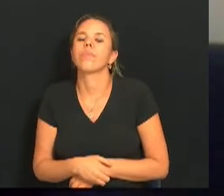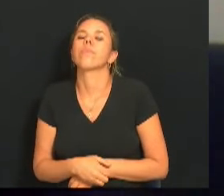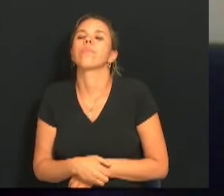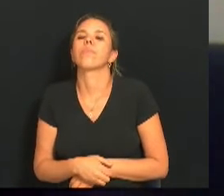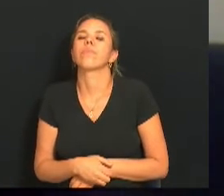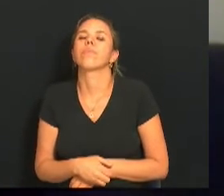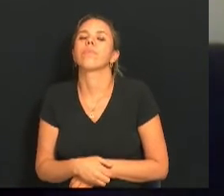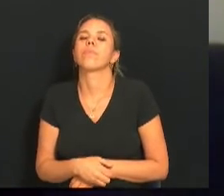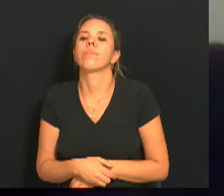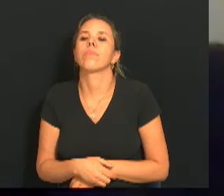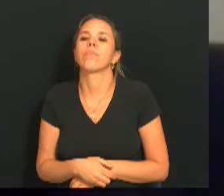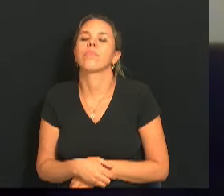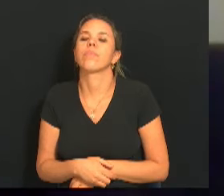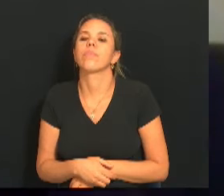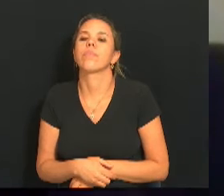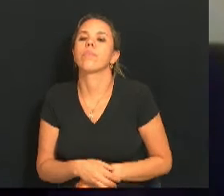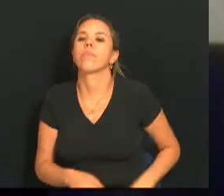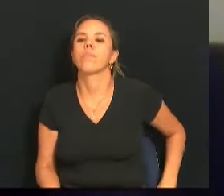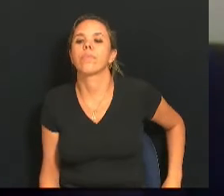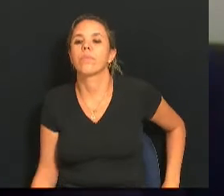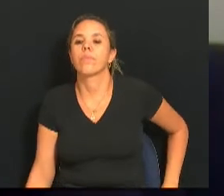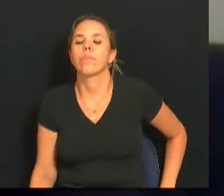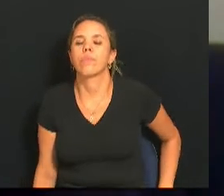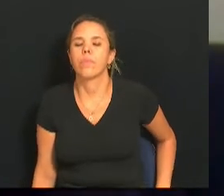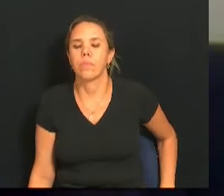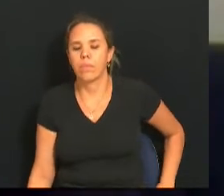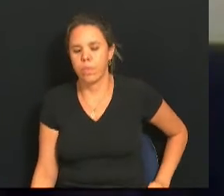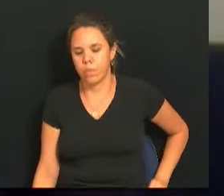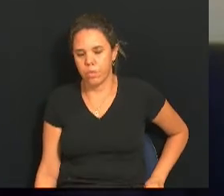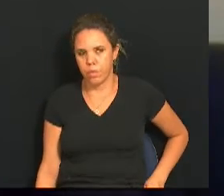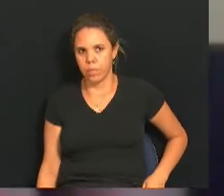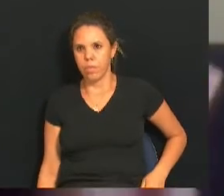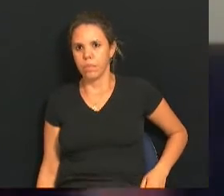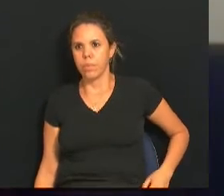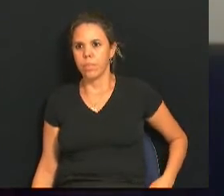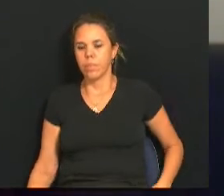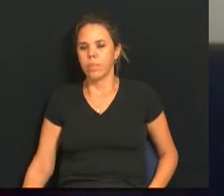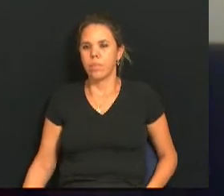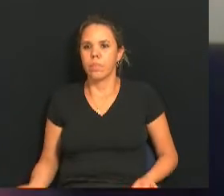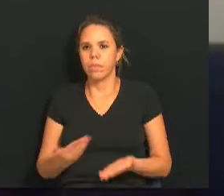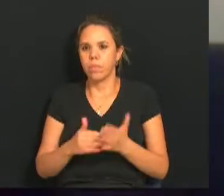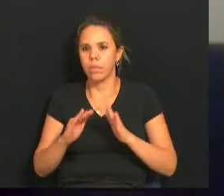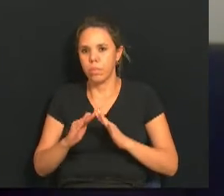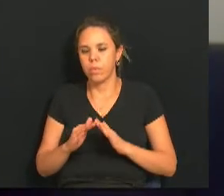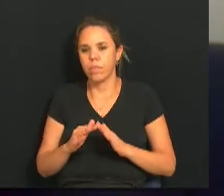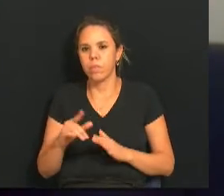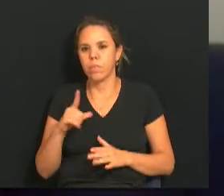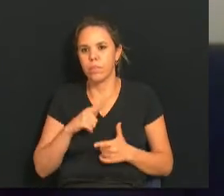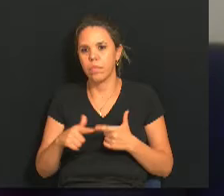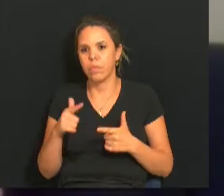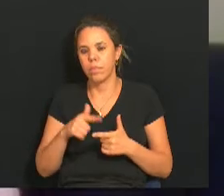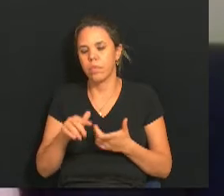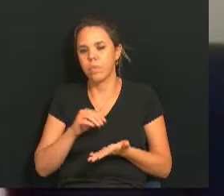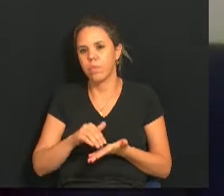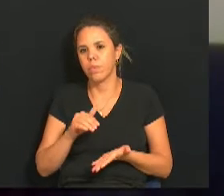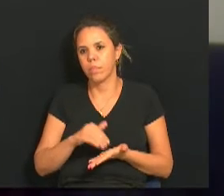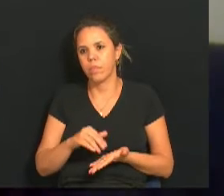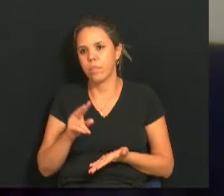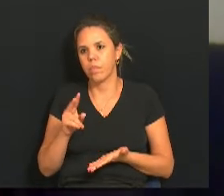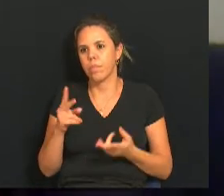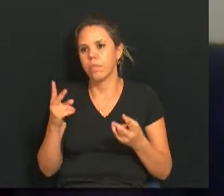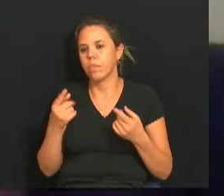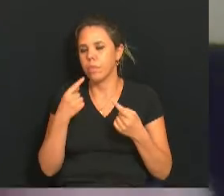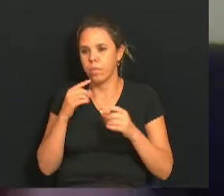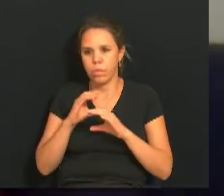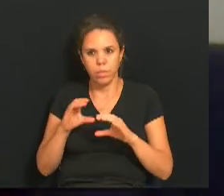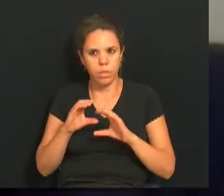escolas que tiveram um indicador vindo diretamente da secretaria, sem diálogo conosco,